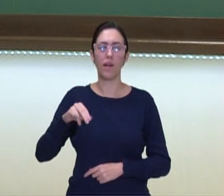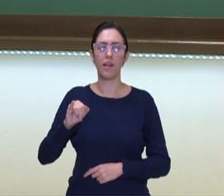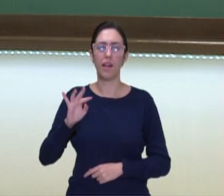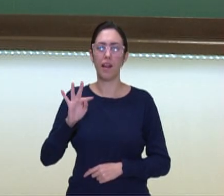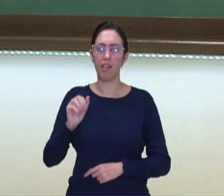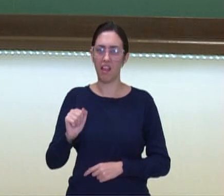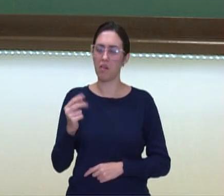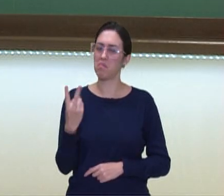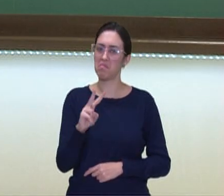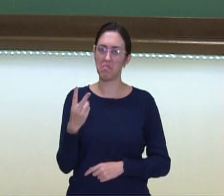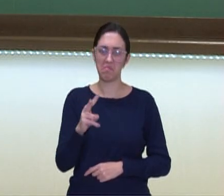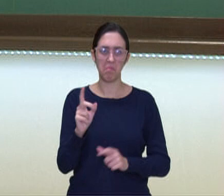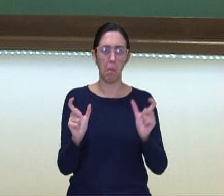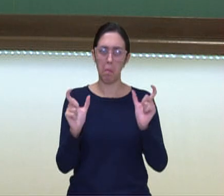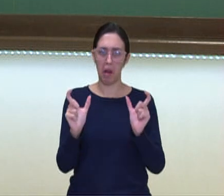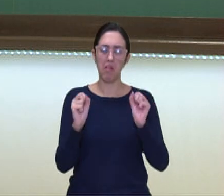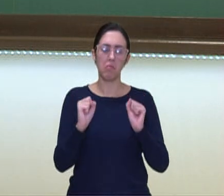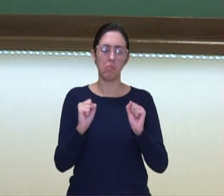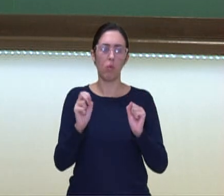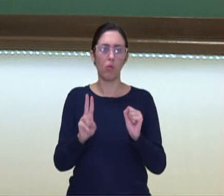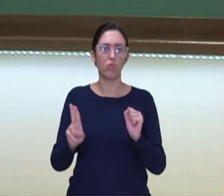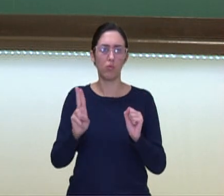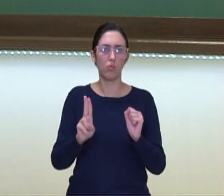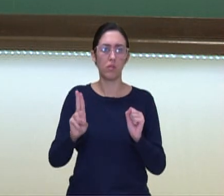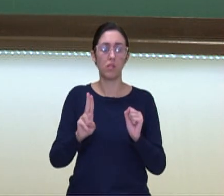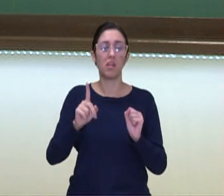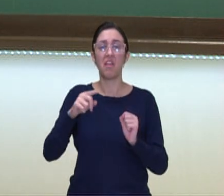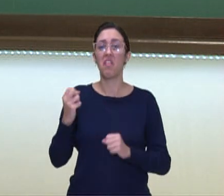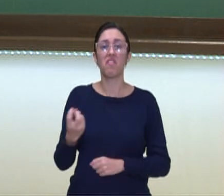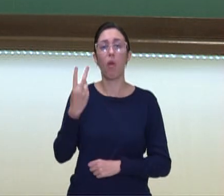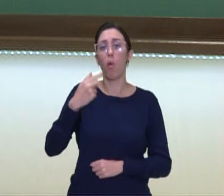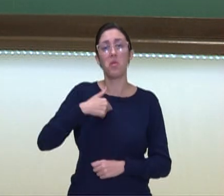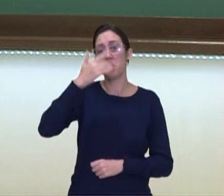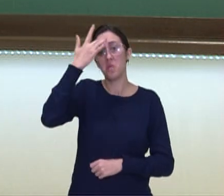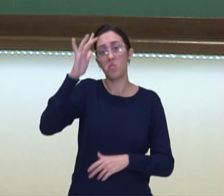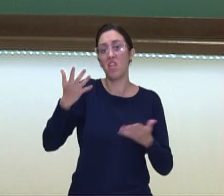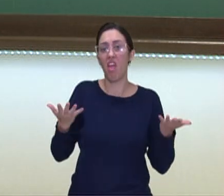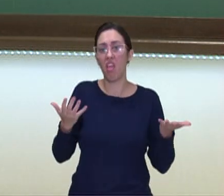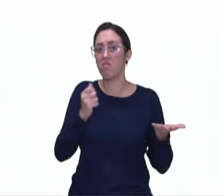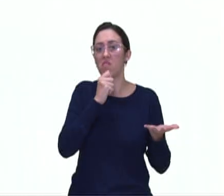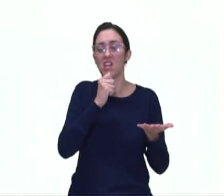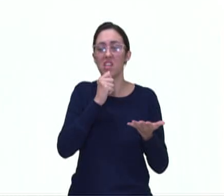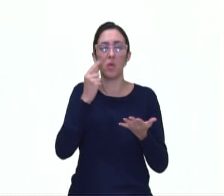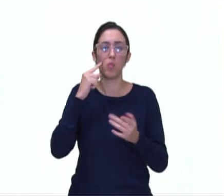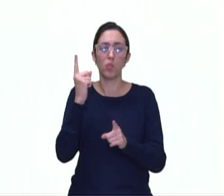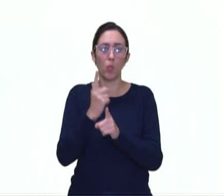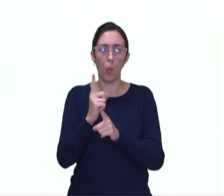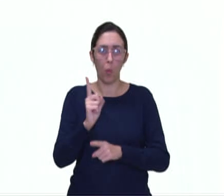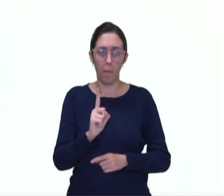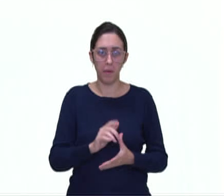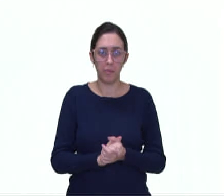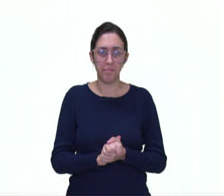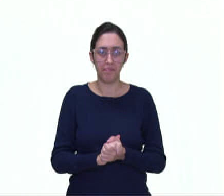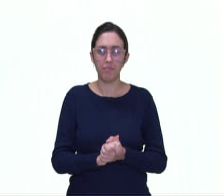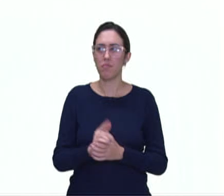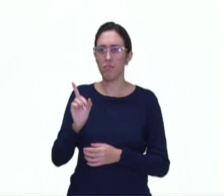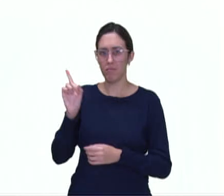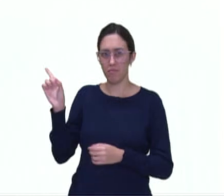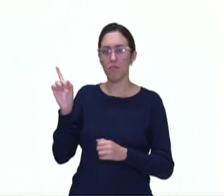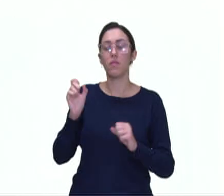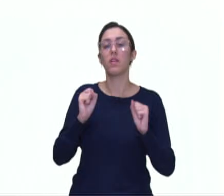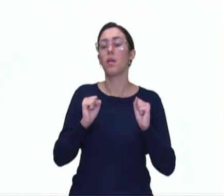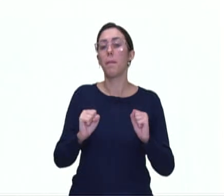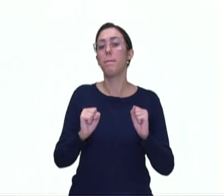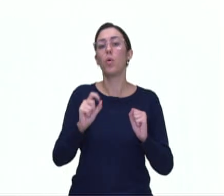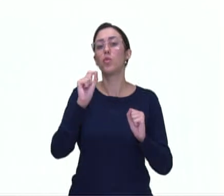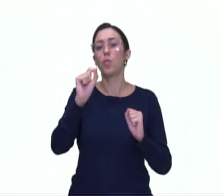incógnita, certo? E elas representam valores desconhecidos, ok? As expressões algébricas, elas servem para